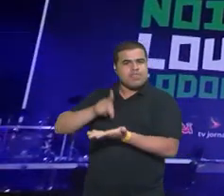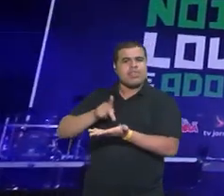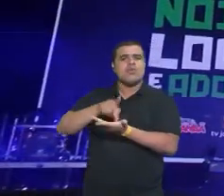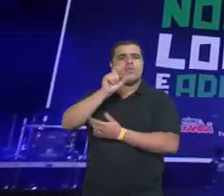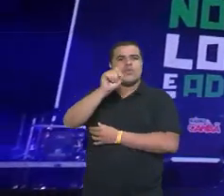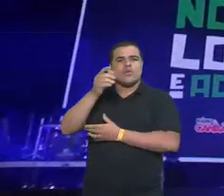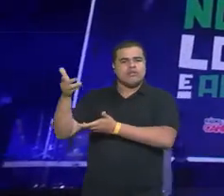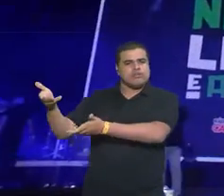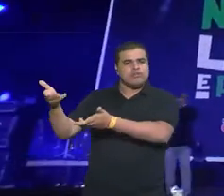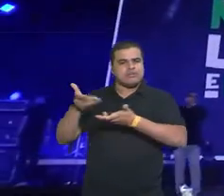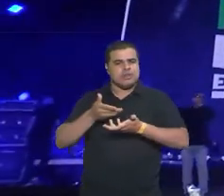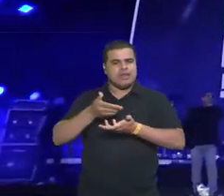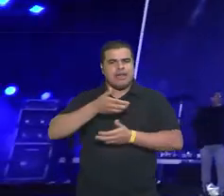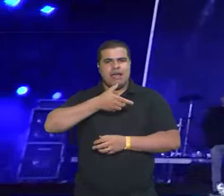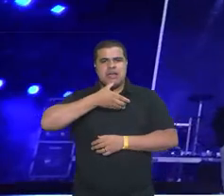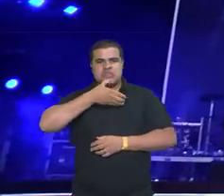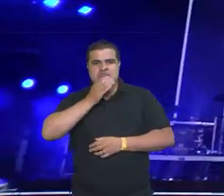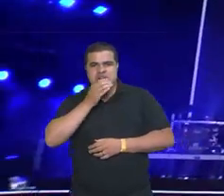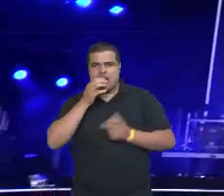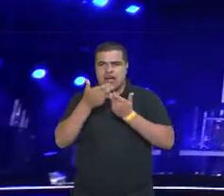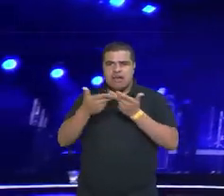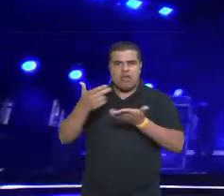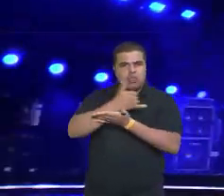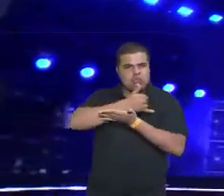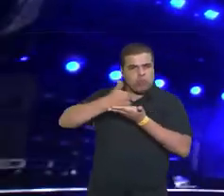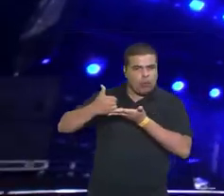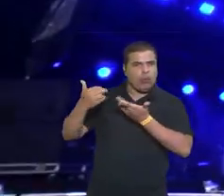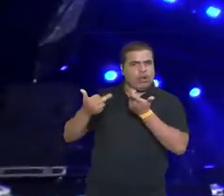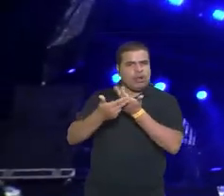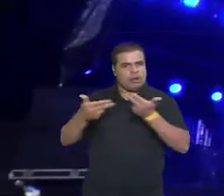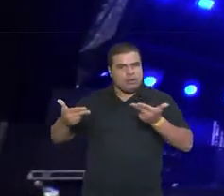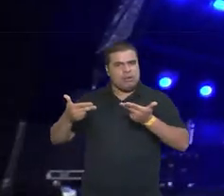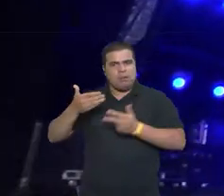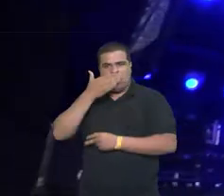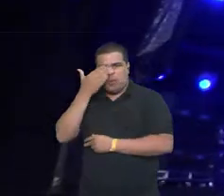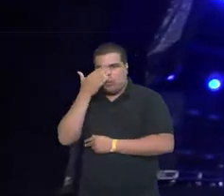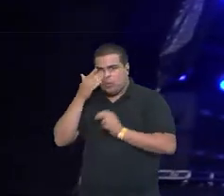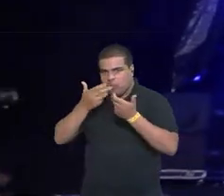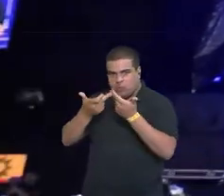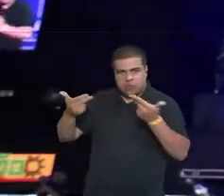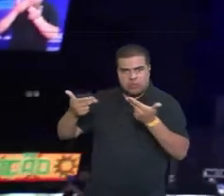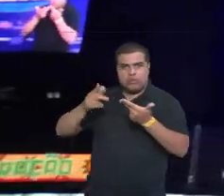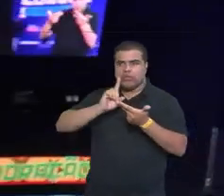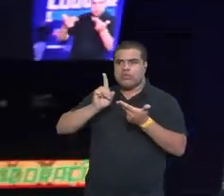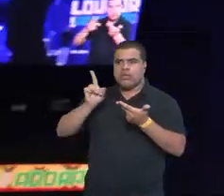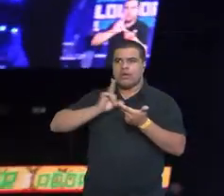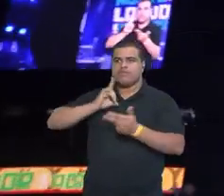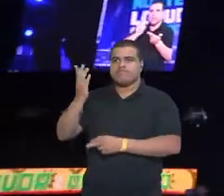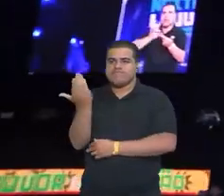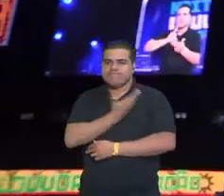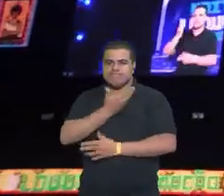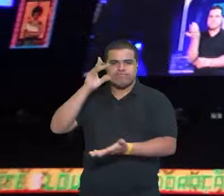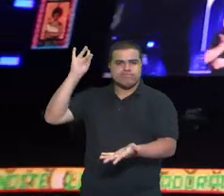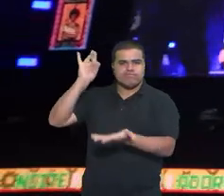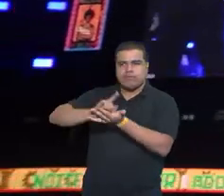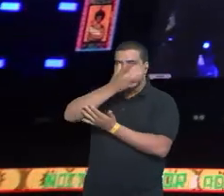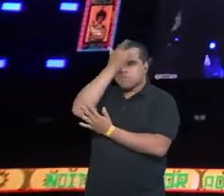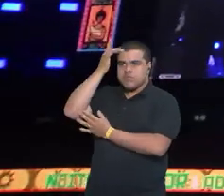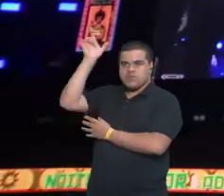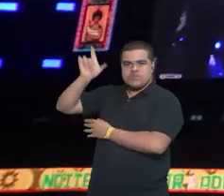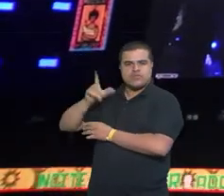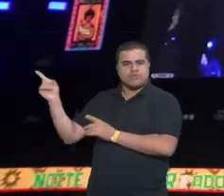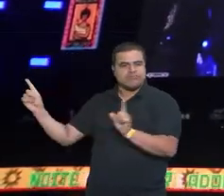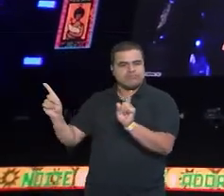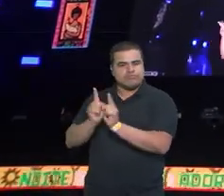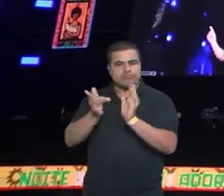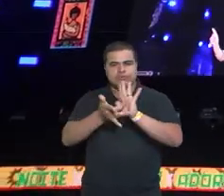é aquele que te aproxima da cachaça das drogas e da prostituição o amigo verdadeiro é aquele que te aproxima de